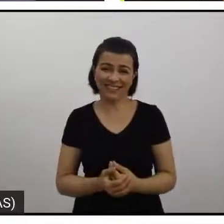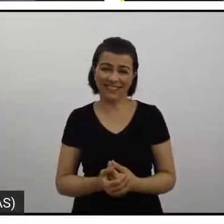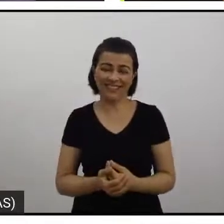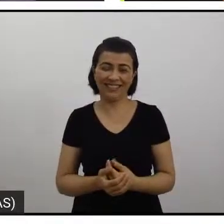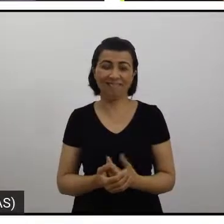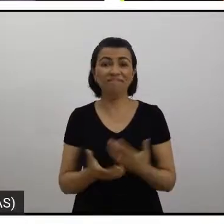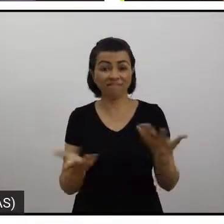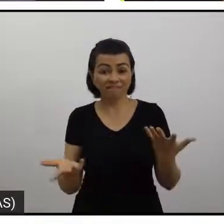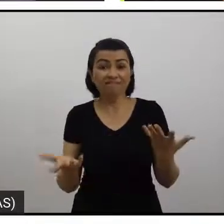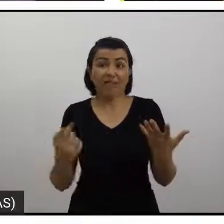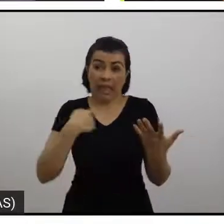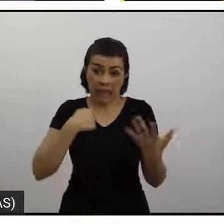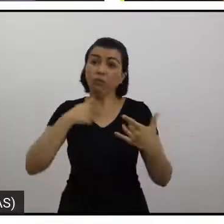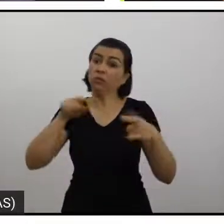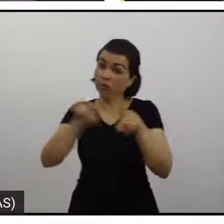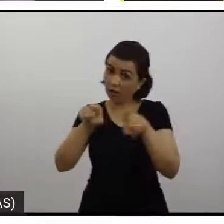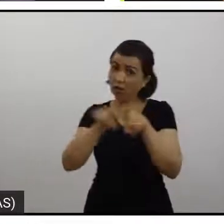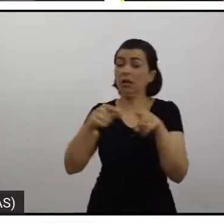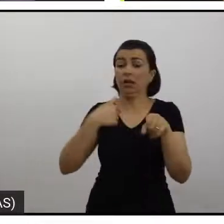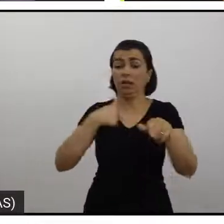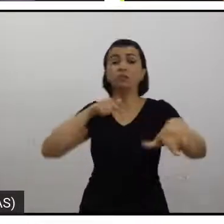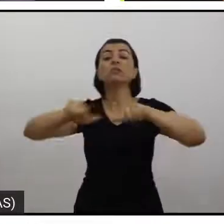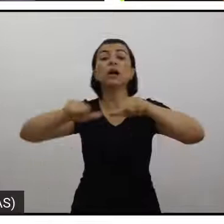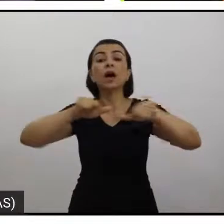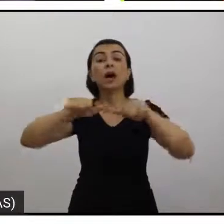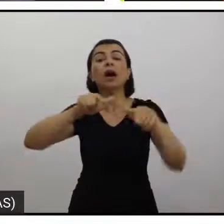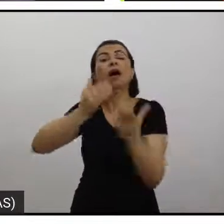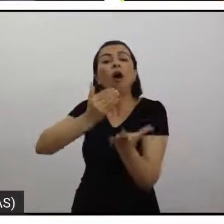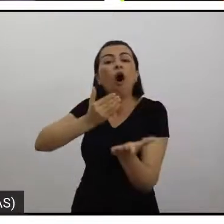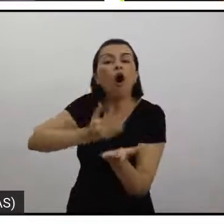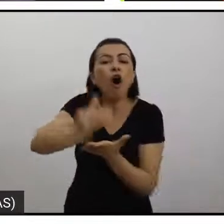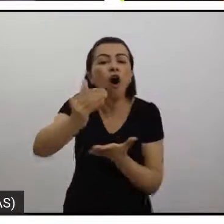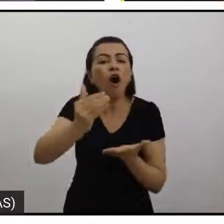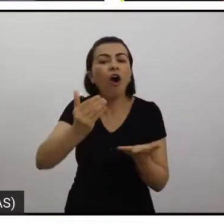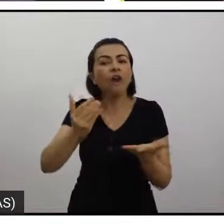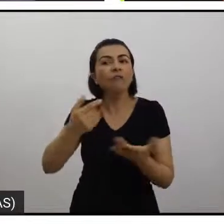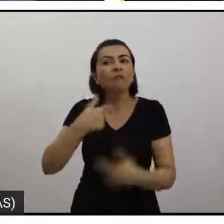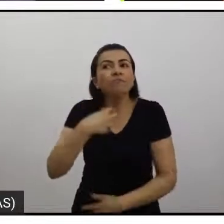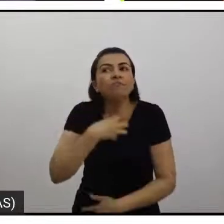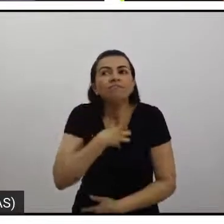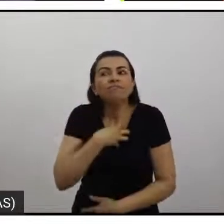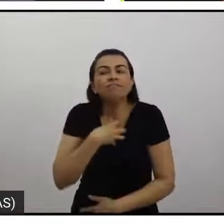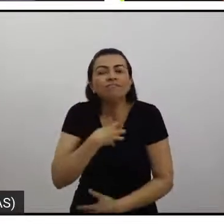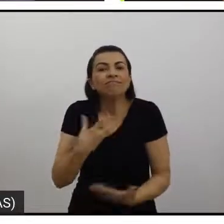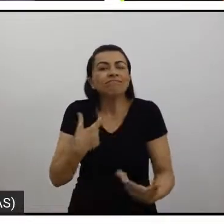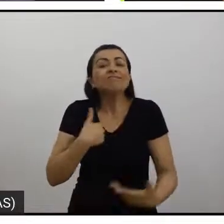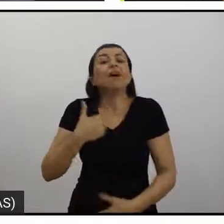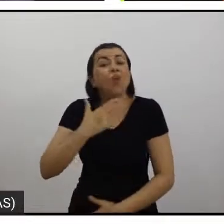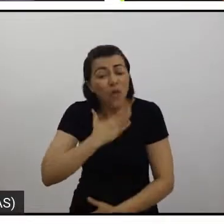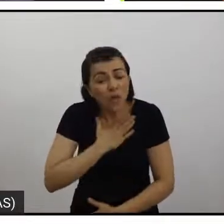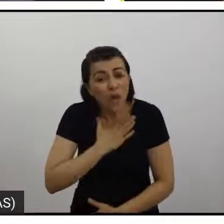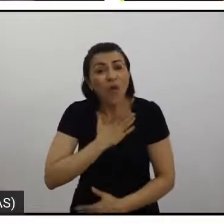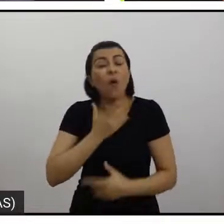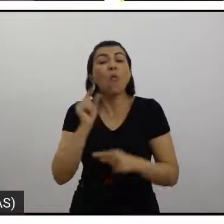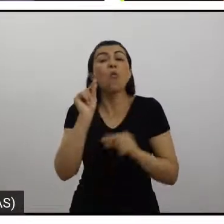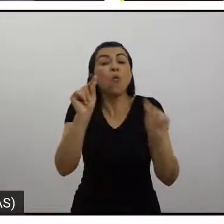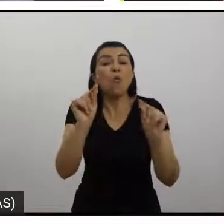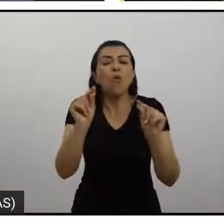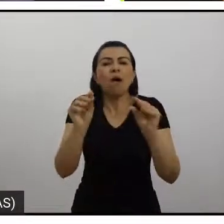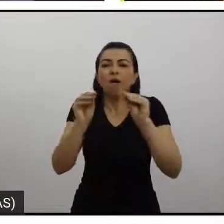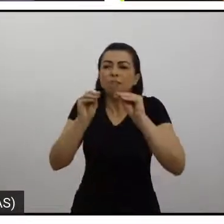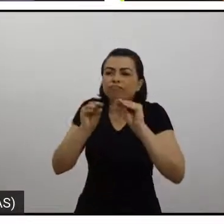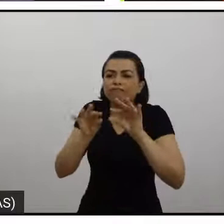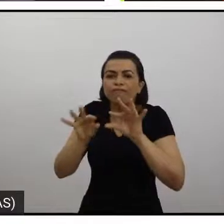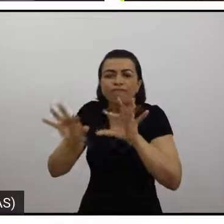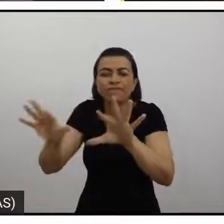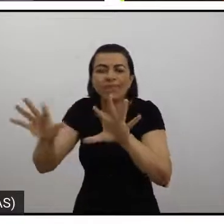nada. Eu também sempre gostei de usar isso no meu trabalho, sabe? De